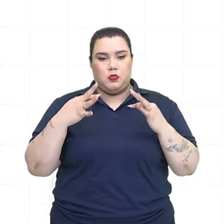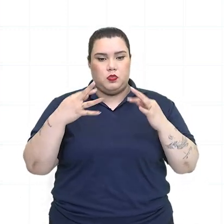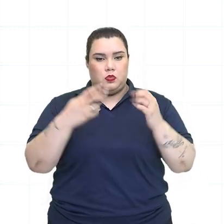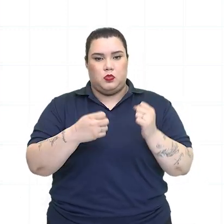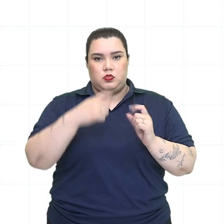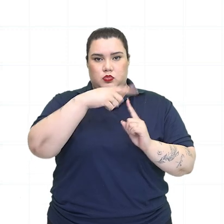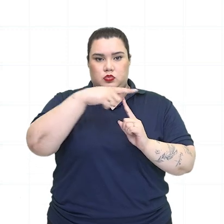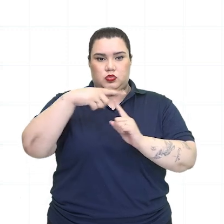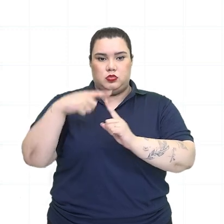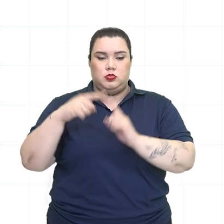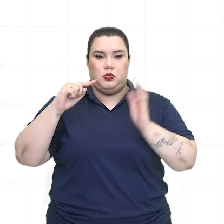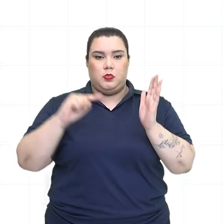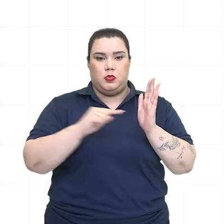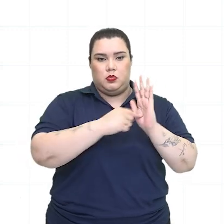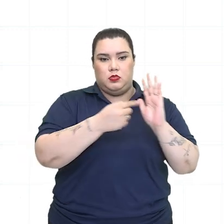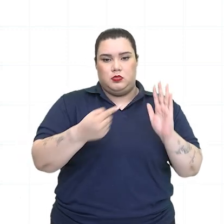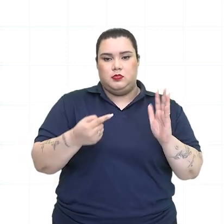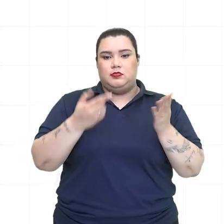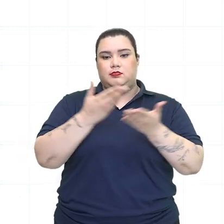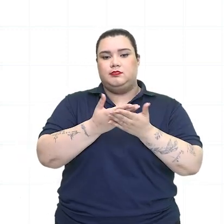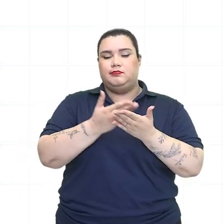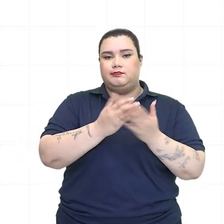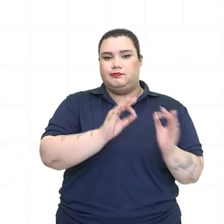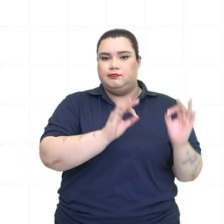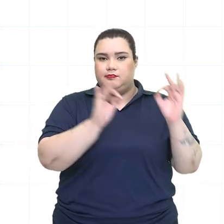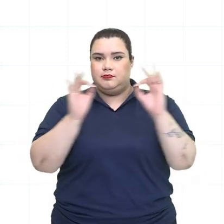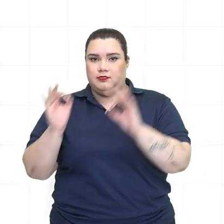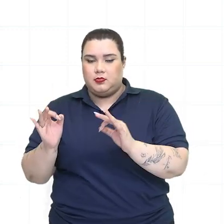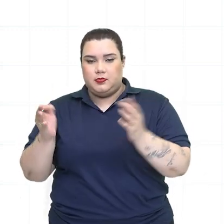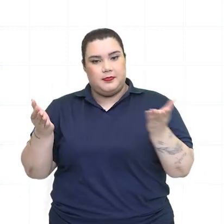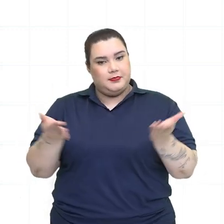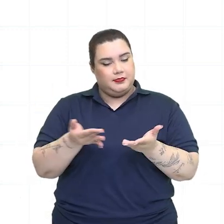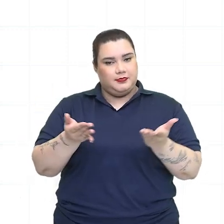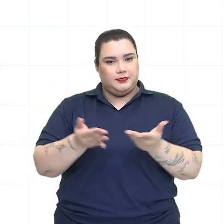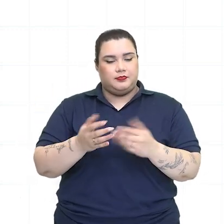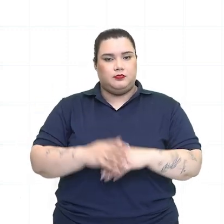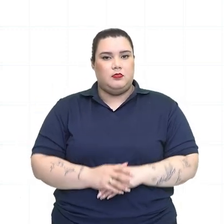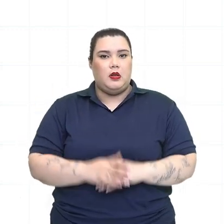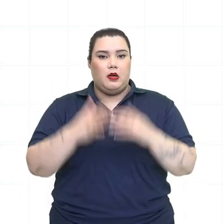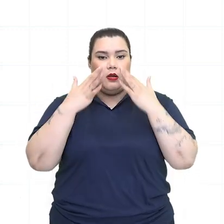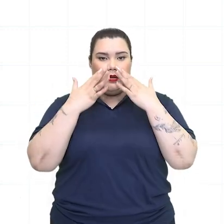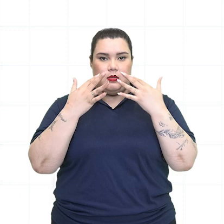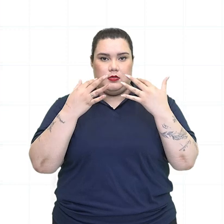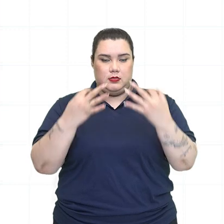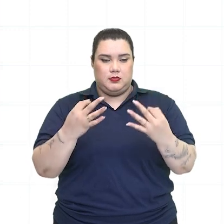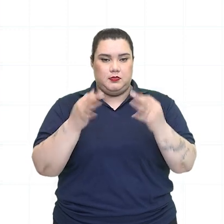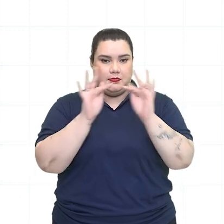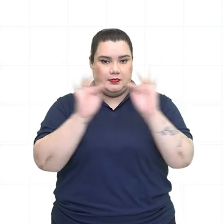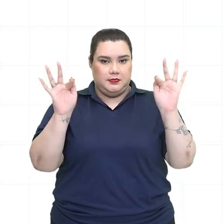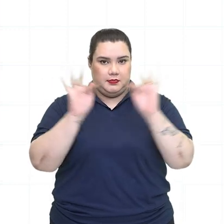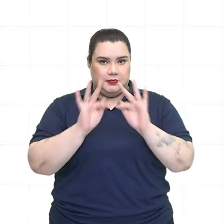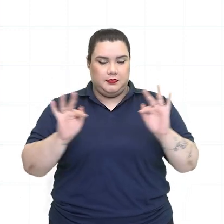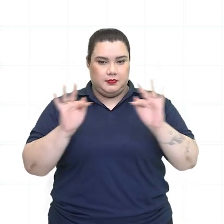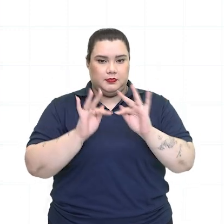nós iremos ver durante toda a aula. Então, vamos prestar atenção aqui nas